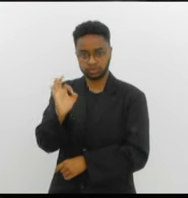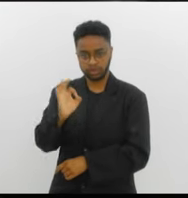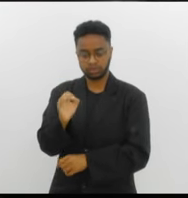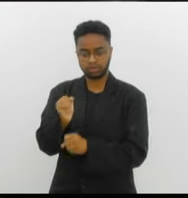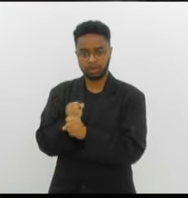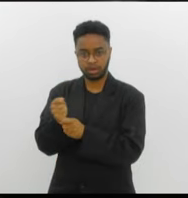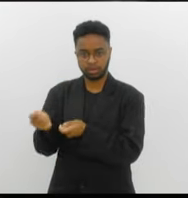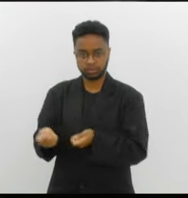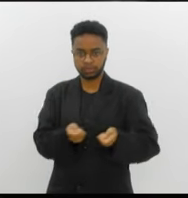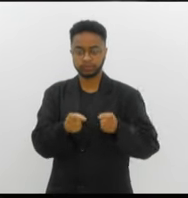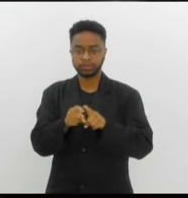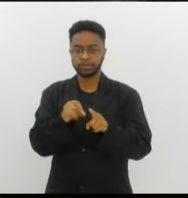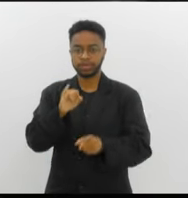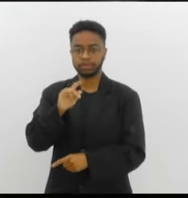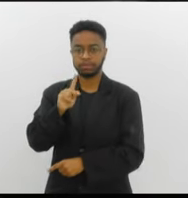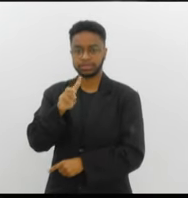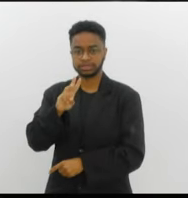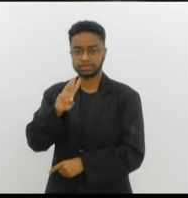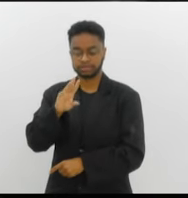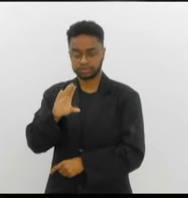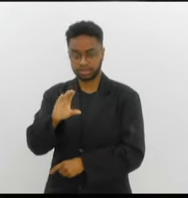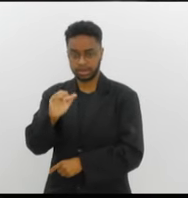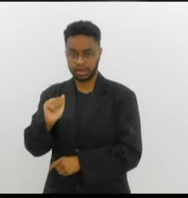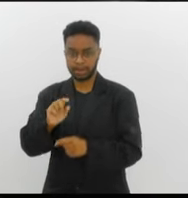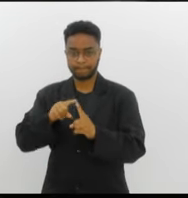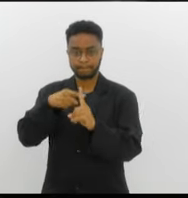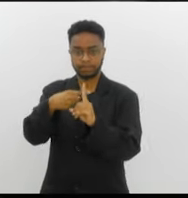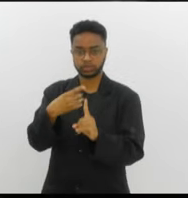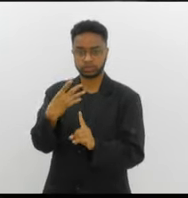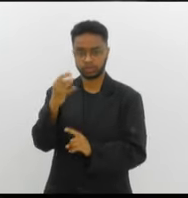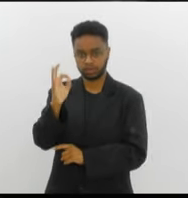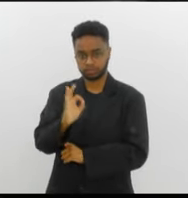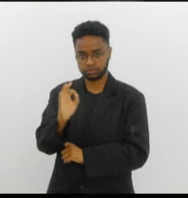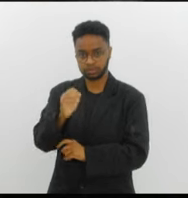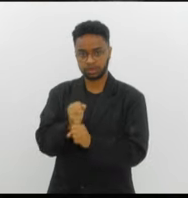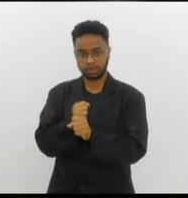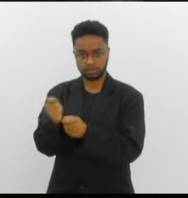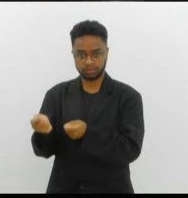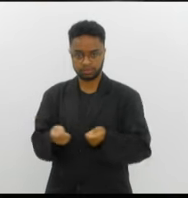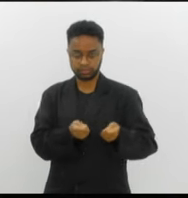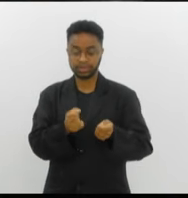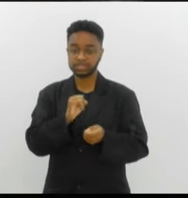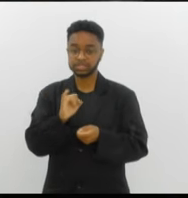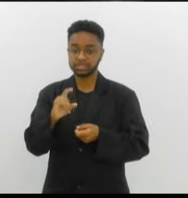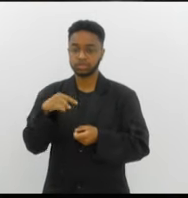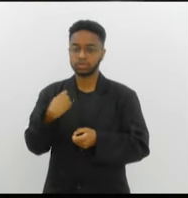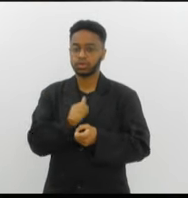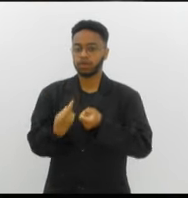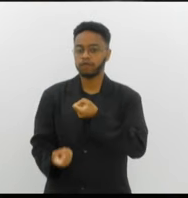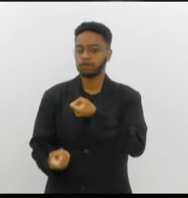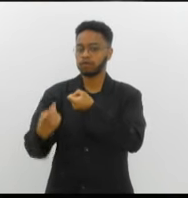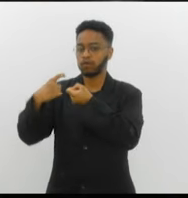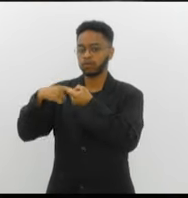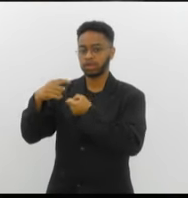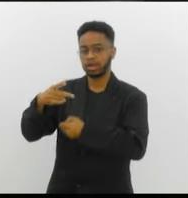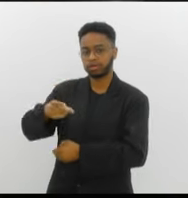data, IPCA mais 4% ao ano, se a gente retroagisse no